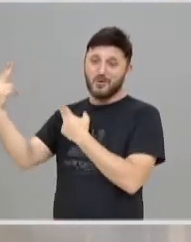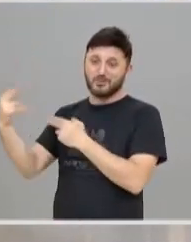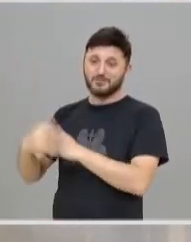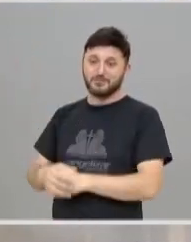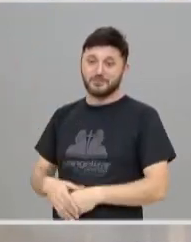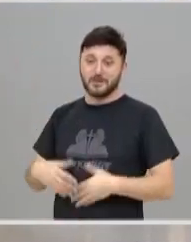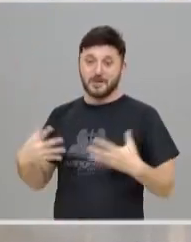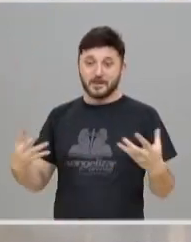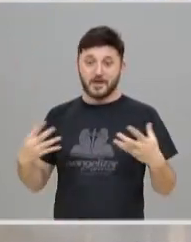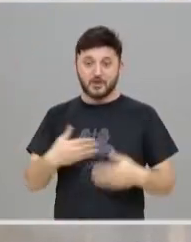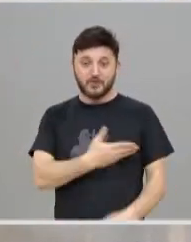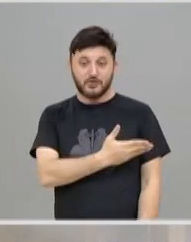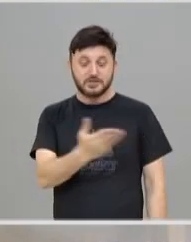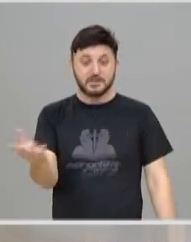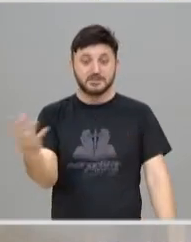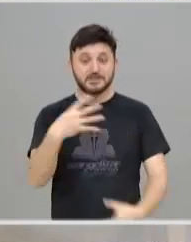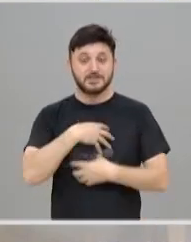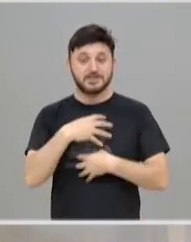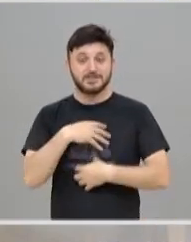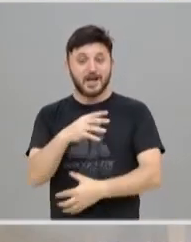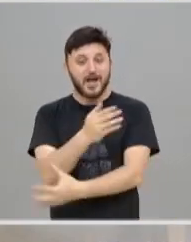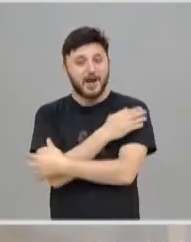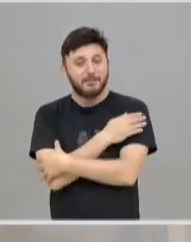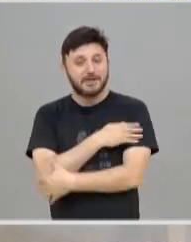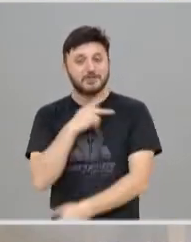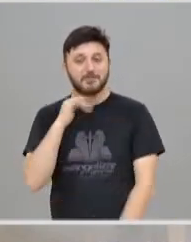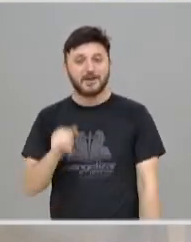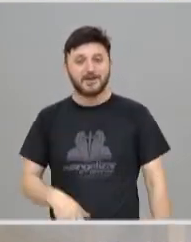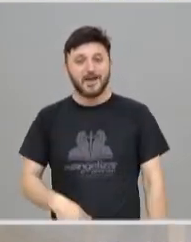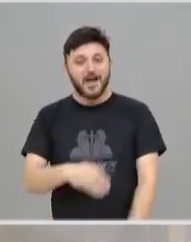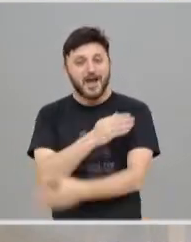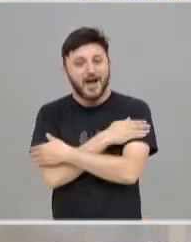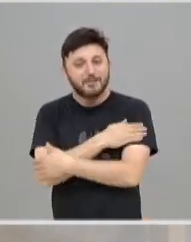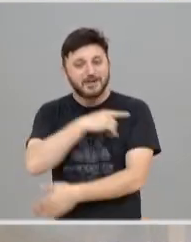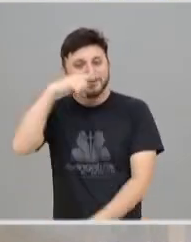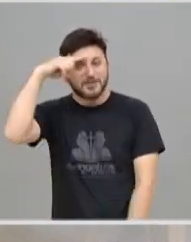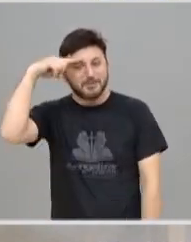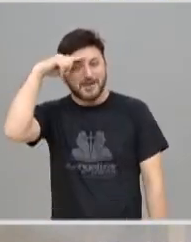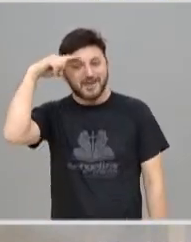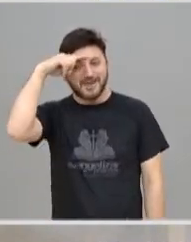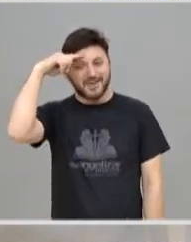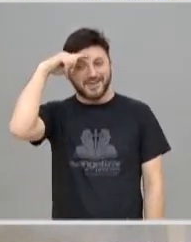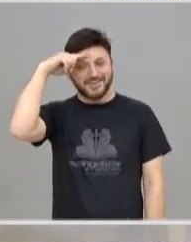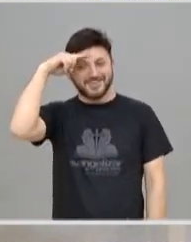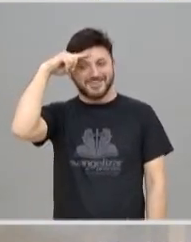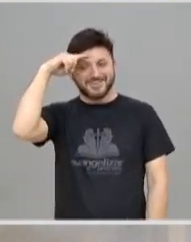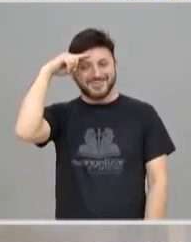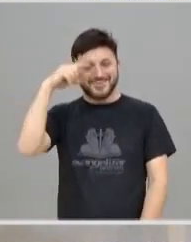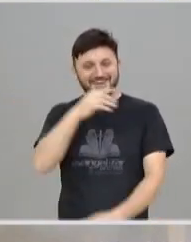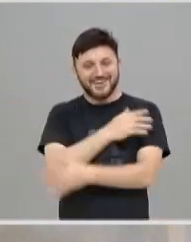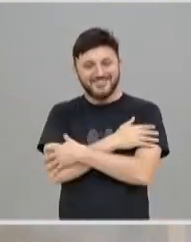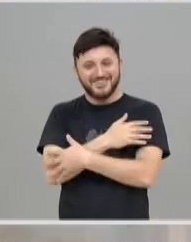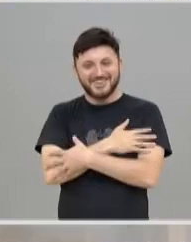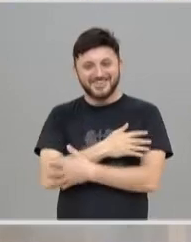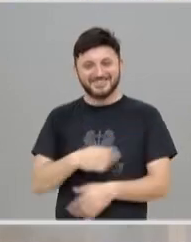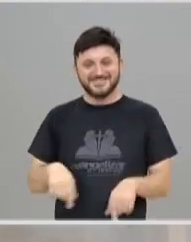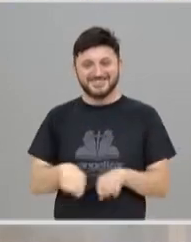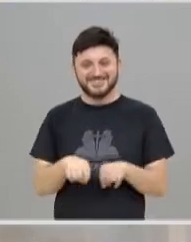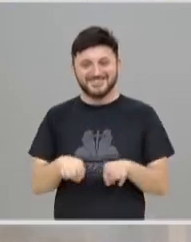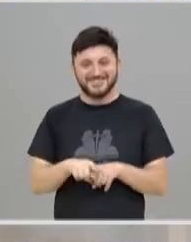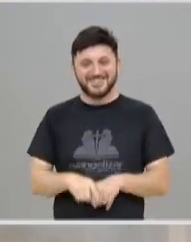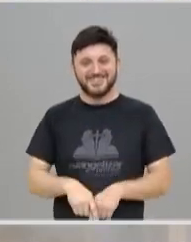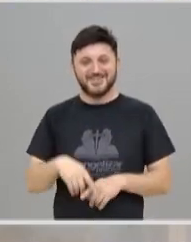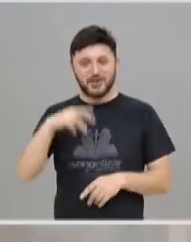Então eu queria que você agora sentisse o abraço do pai, dizendo: meu filho, eu sou teu